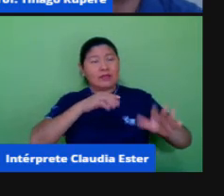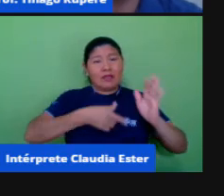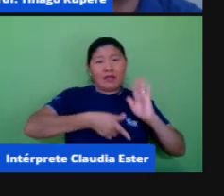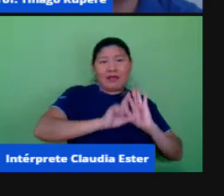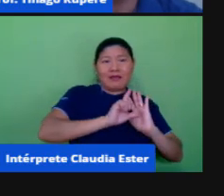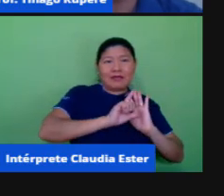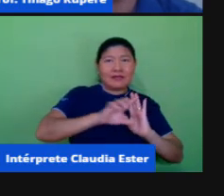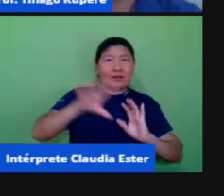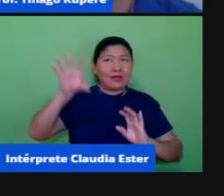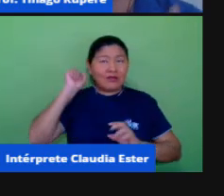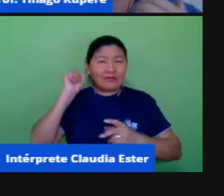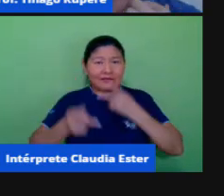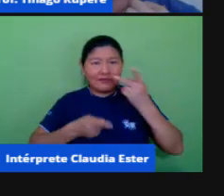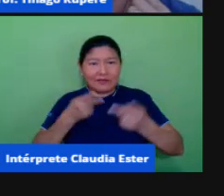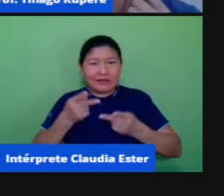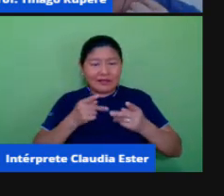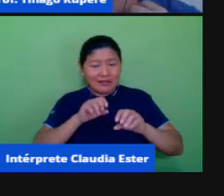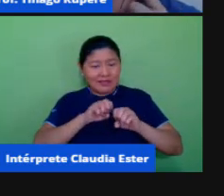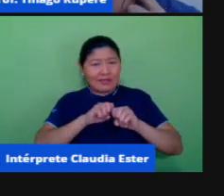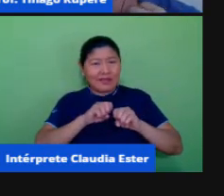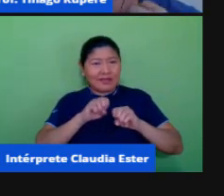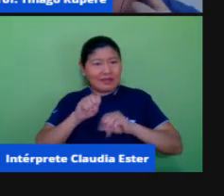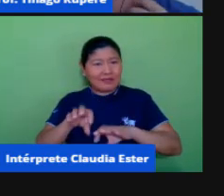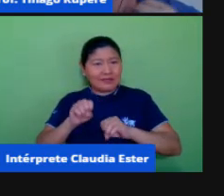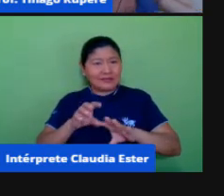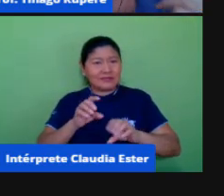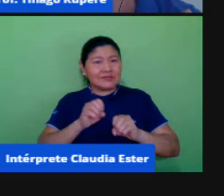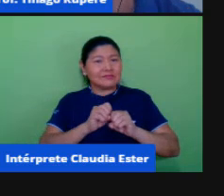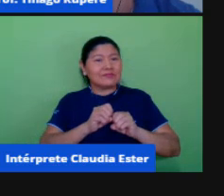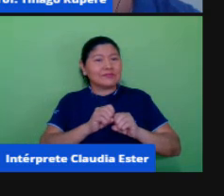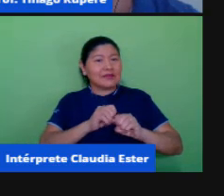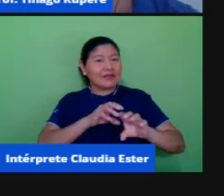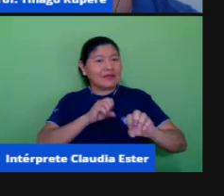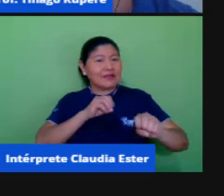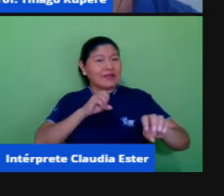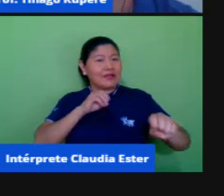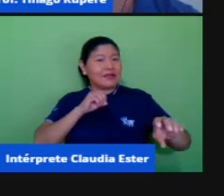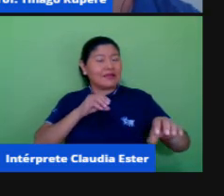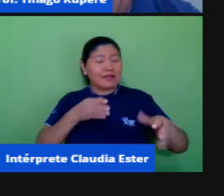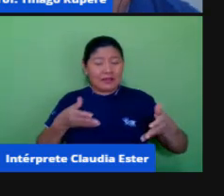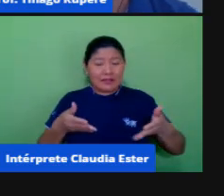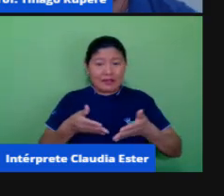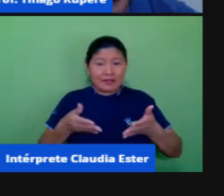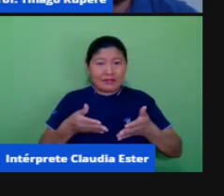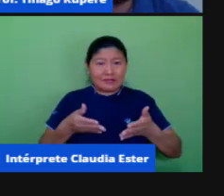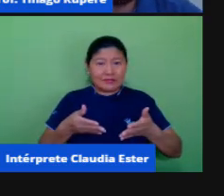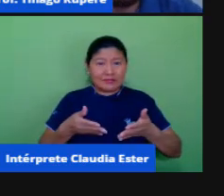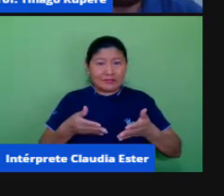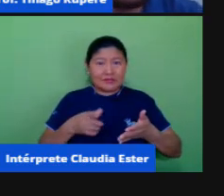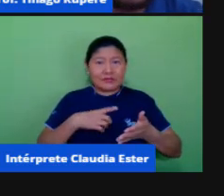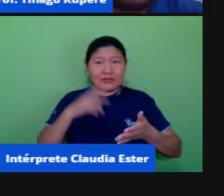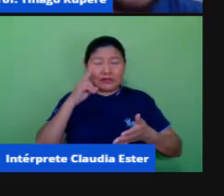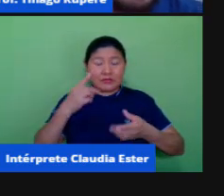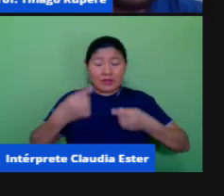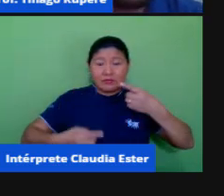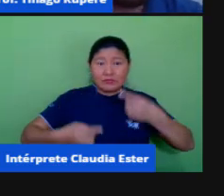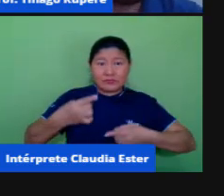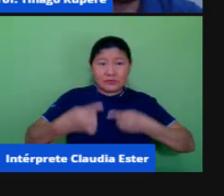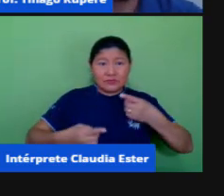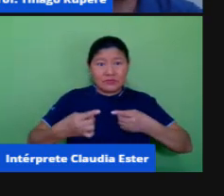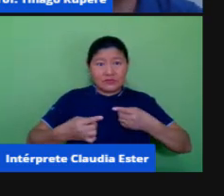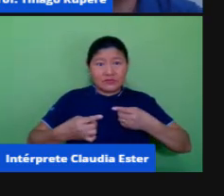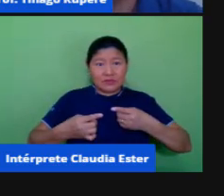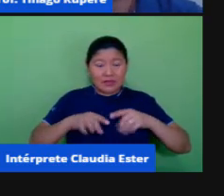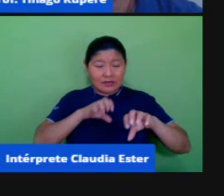ensino fundamental. Né? É importante frisar que se políticas públicas forem desenvolvidas